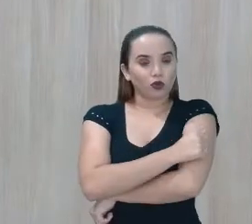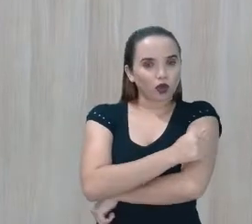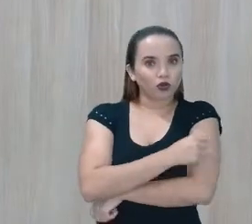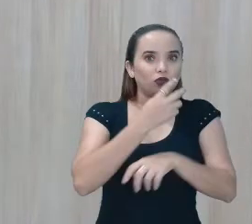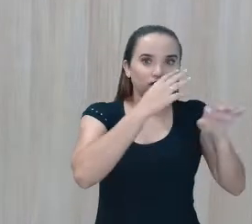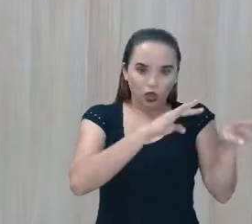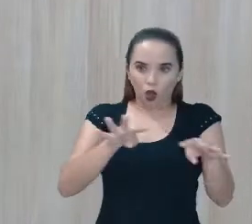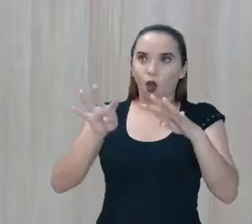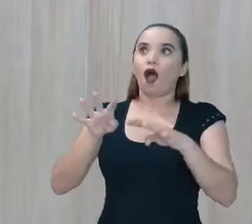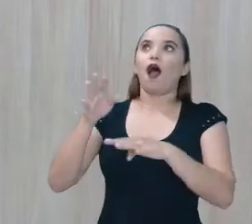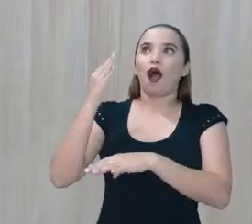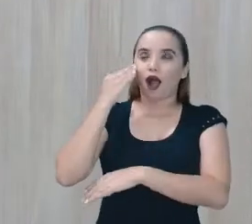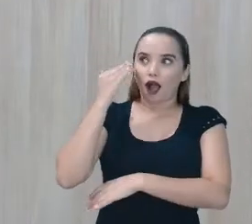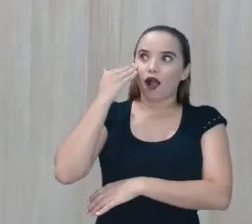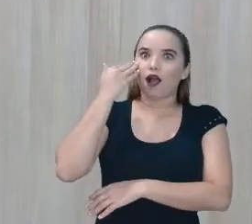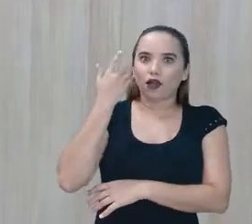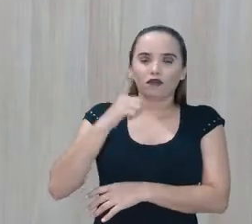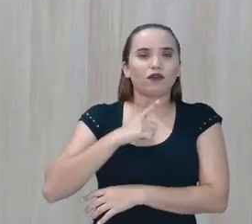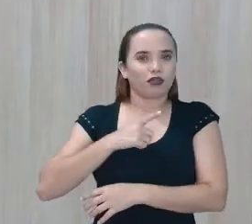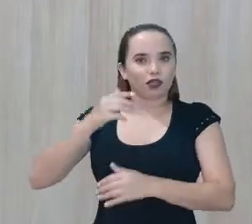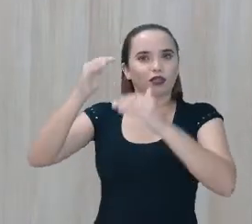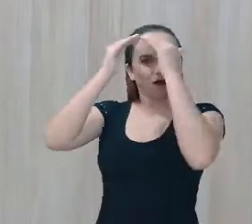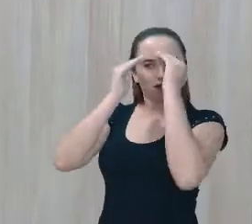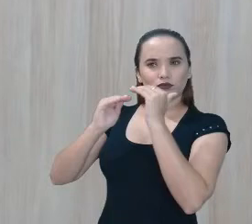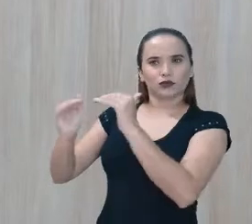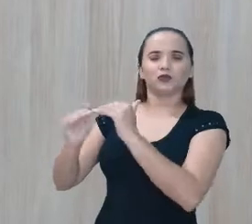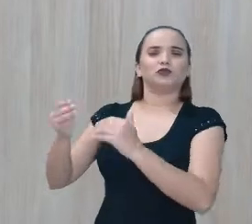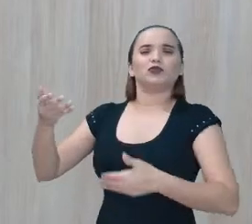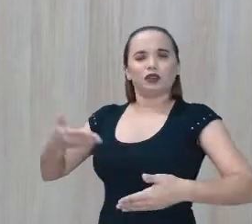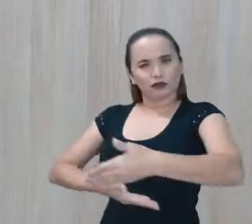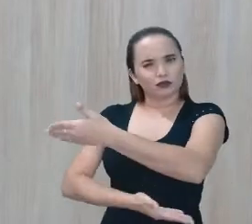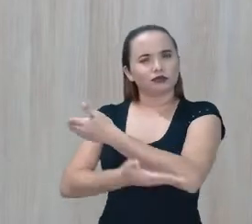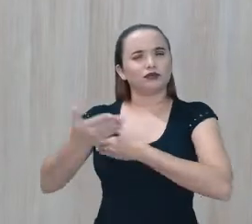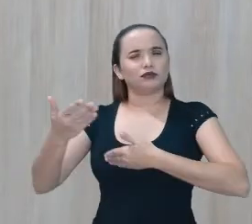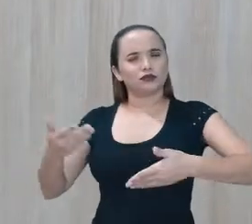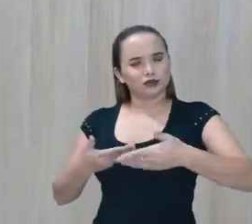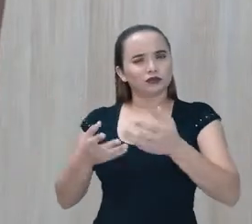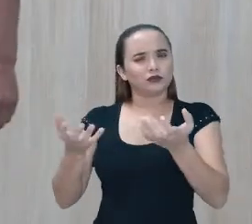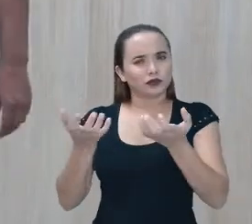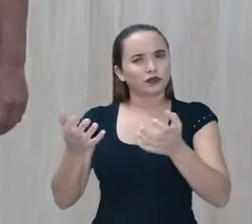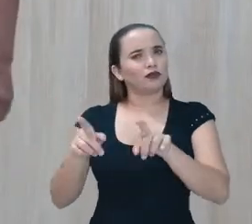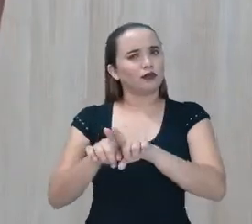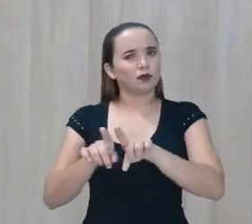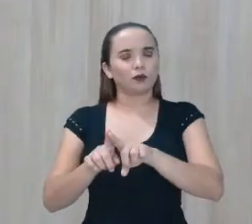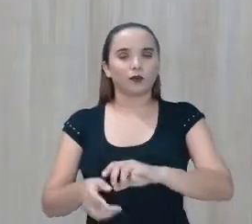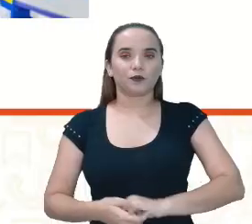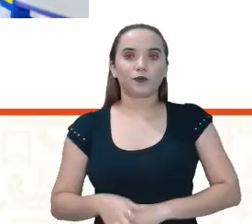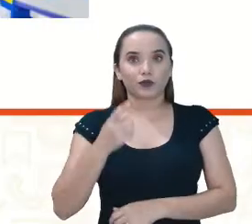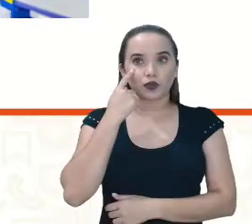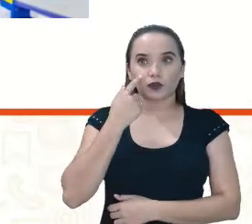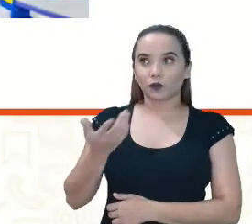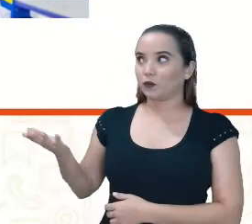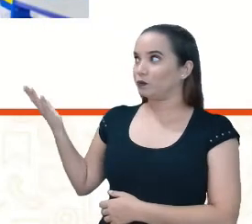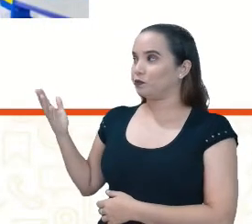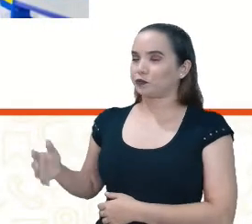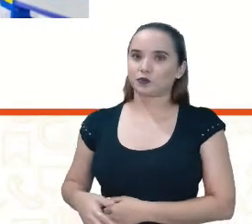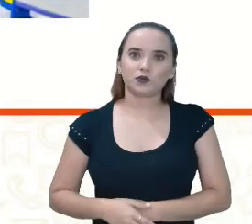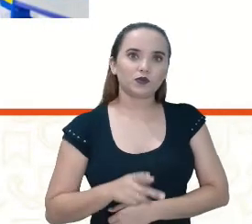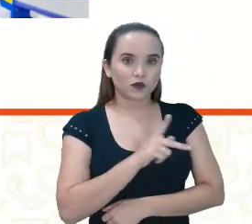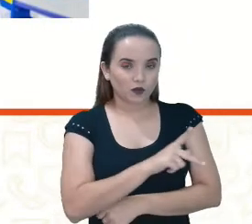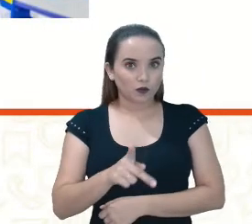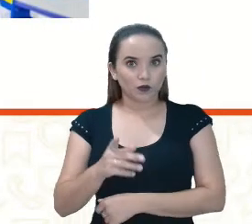maneira respeitosa. O olhar do professor, vamos observar aqui, o olhar do professor deve ser